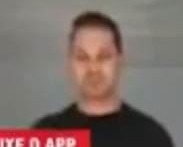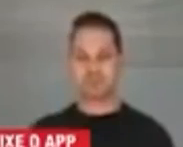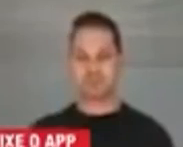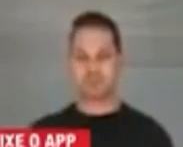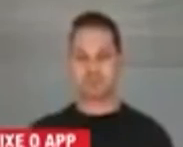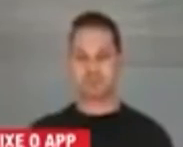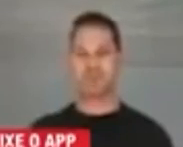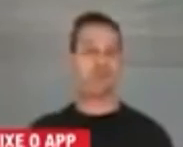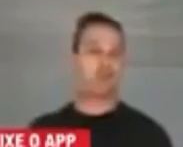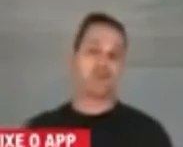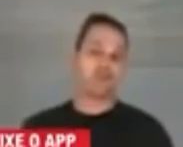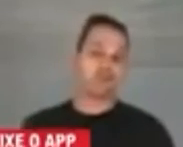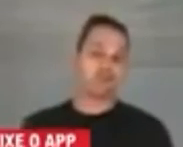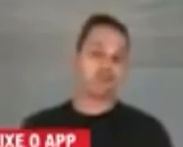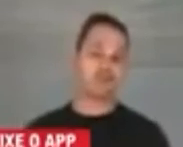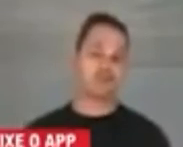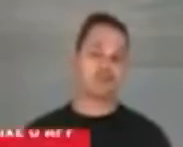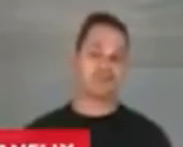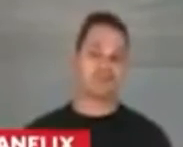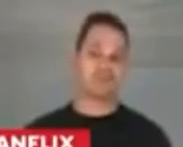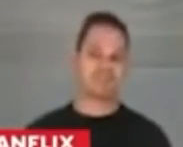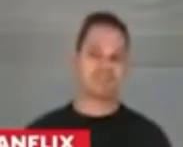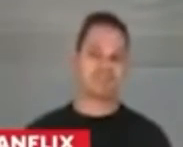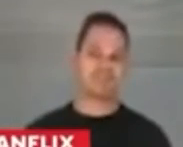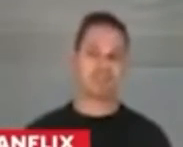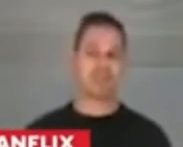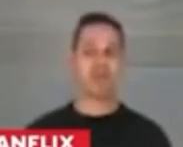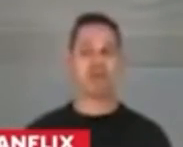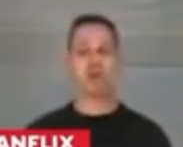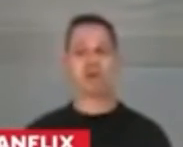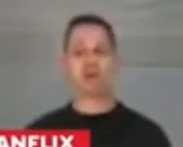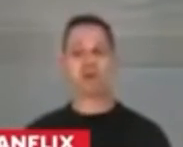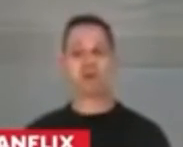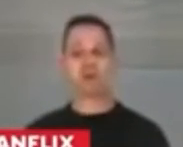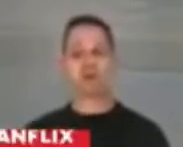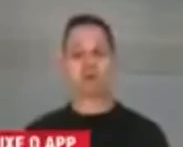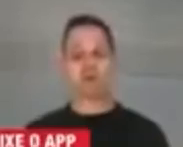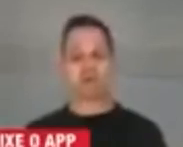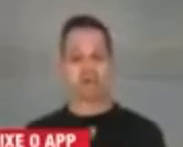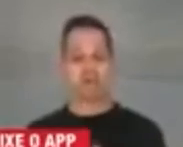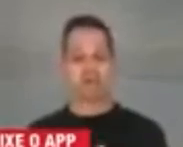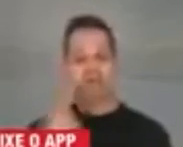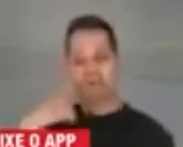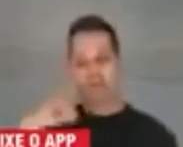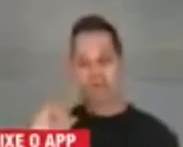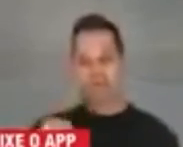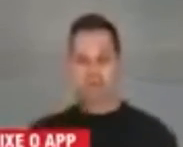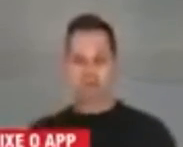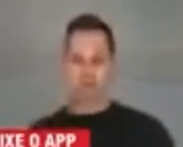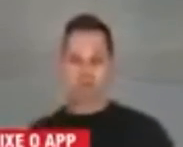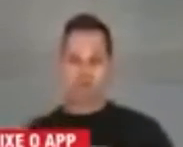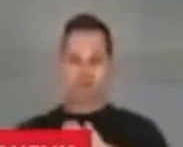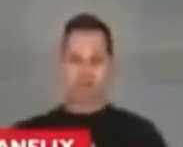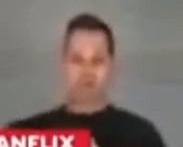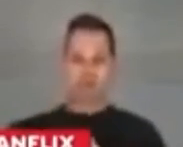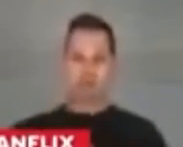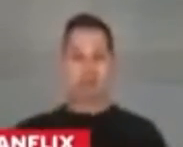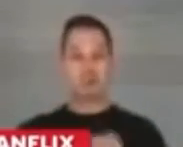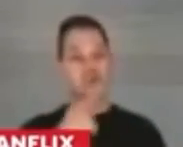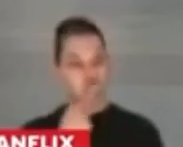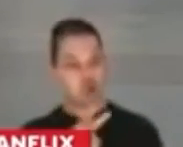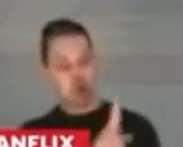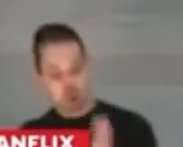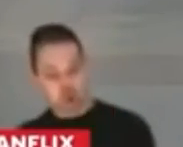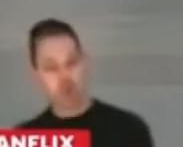É isso. Com relação a qualquer tipo de ilicitude, eu vou repetir. Quem foi? Fala o nome. Presidente Renan.